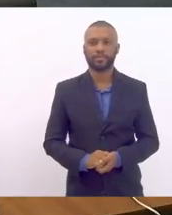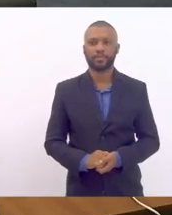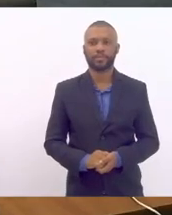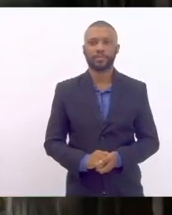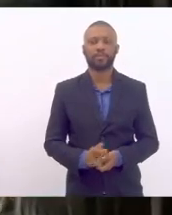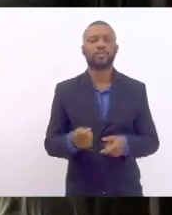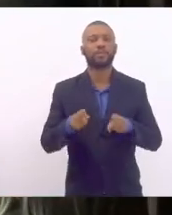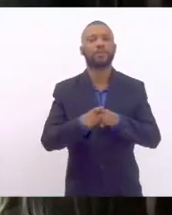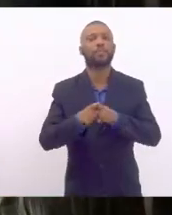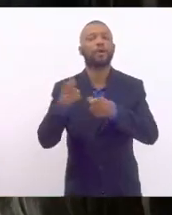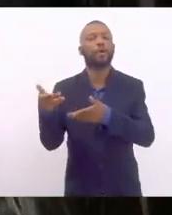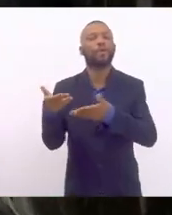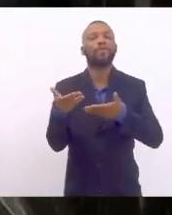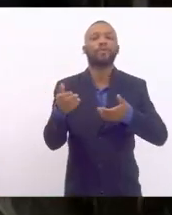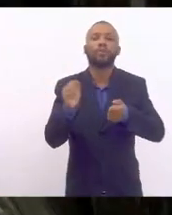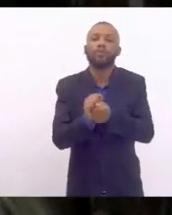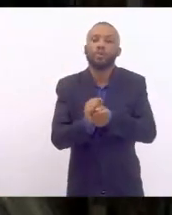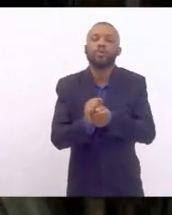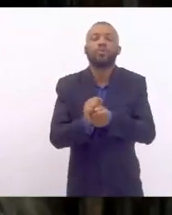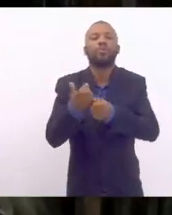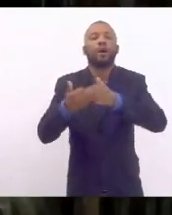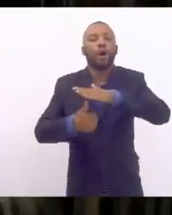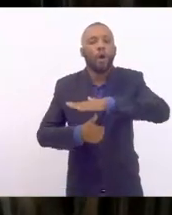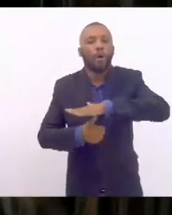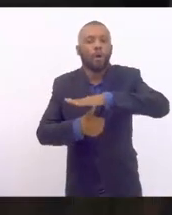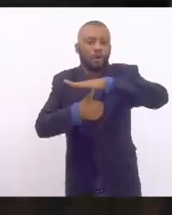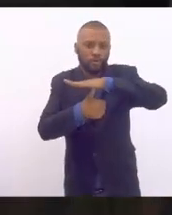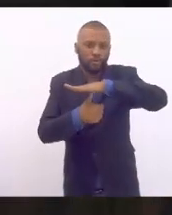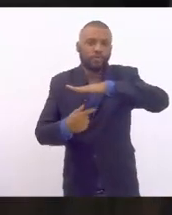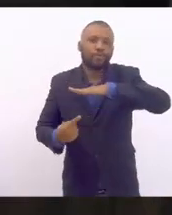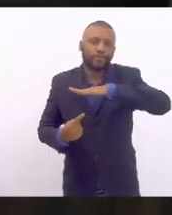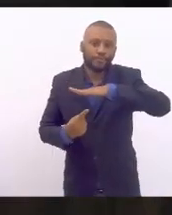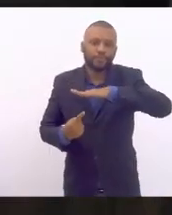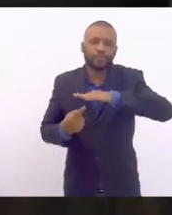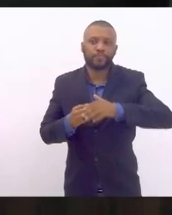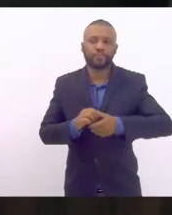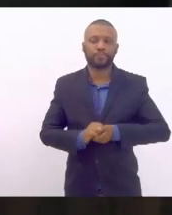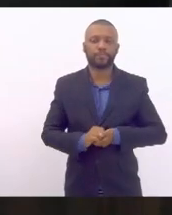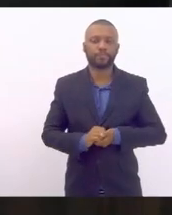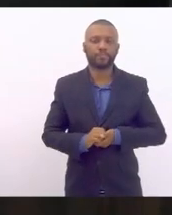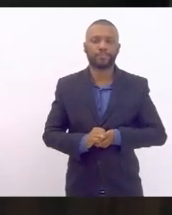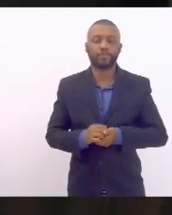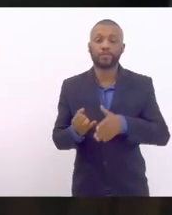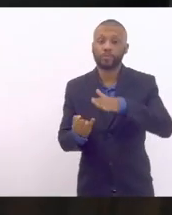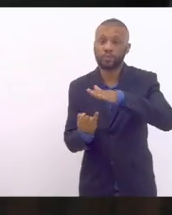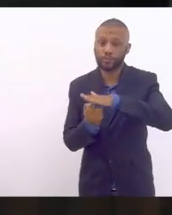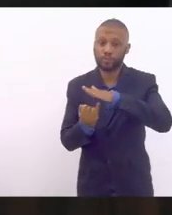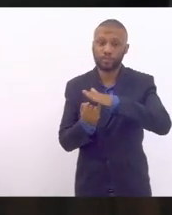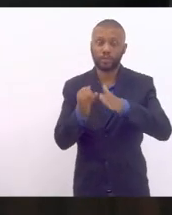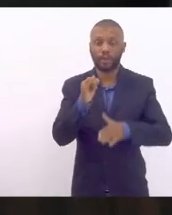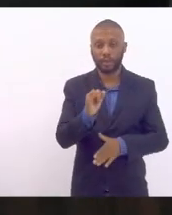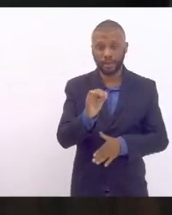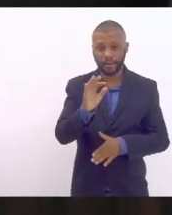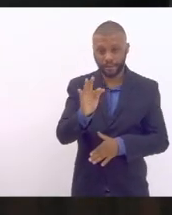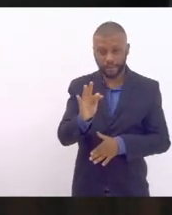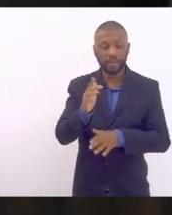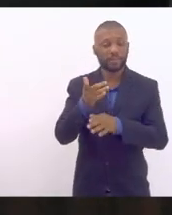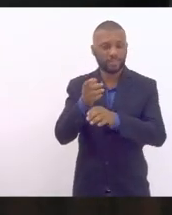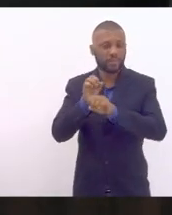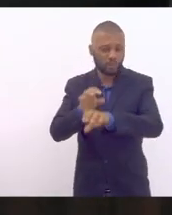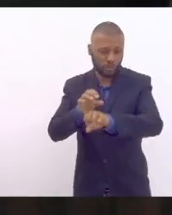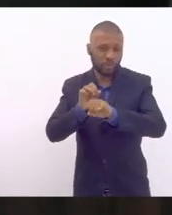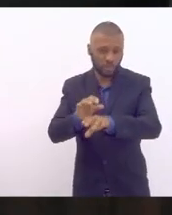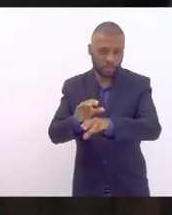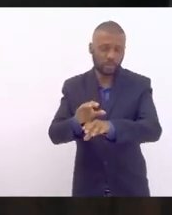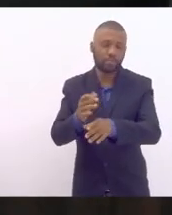eu convido também para estar conosco a mesa o Heitor o Instituto Federal de Educação Ciência e Tecnologia do Rio de